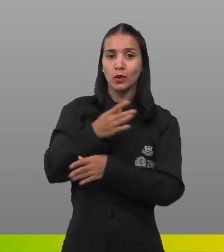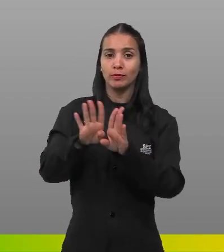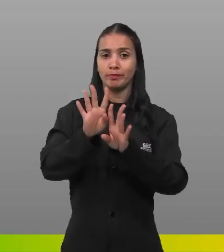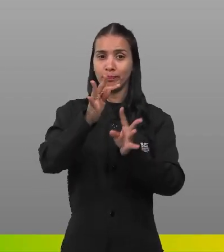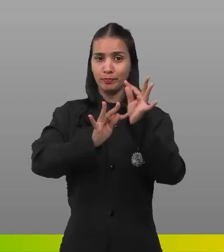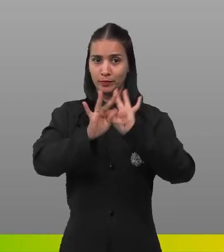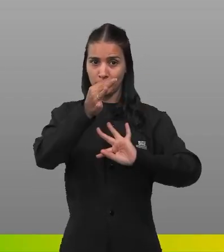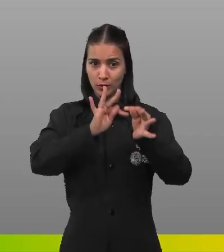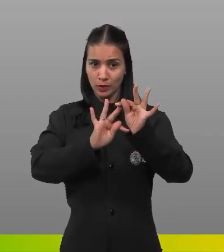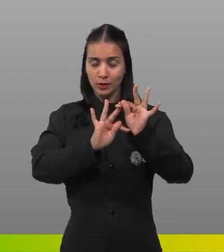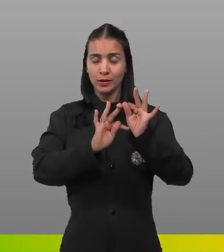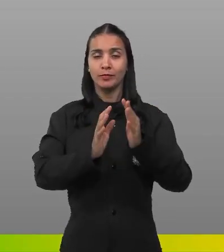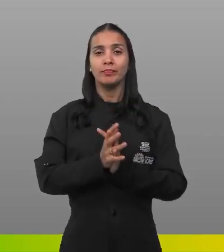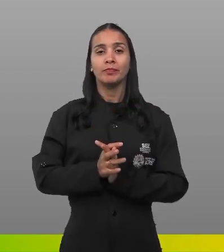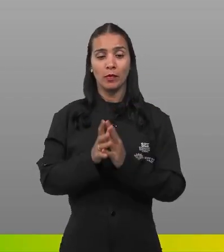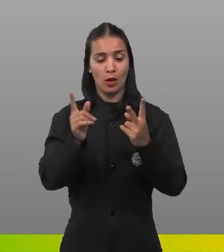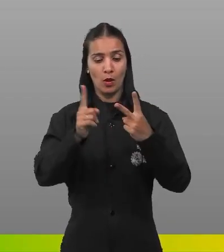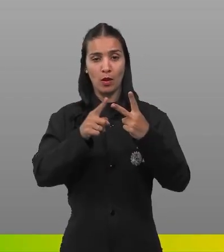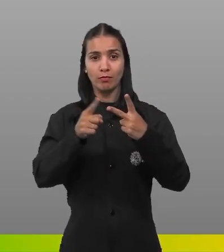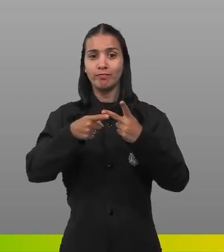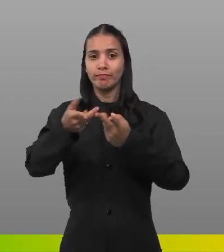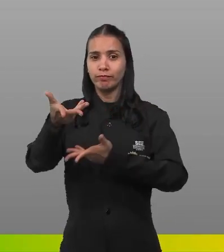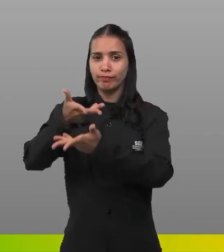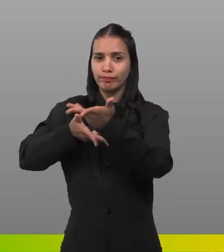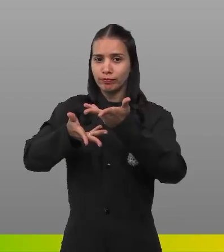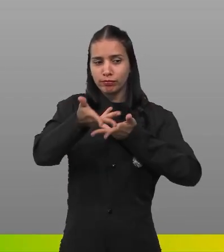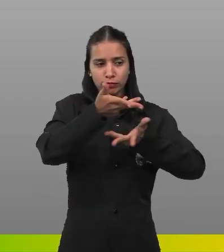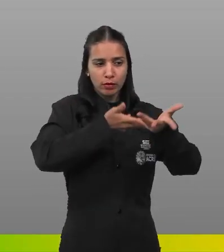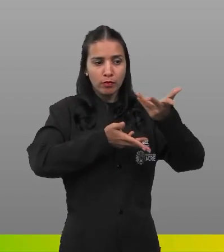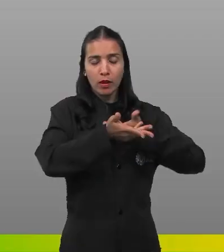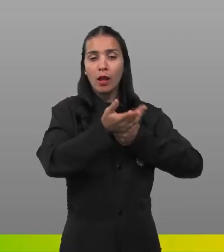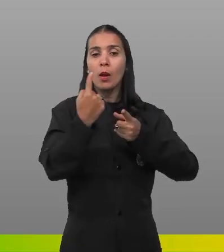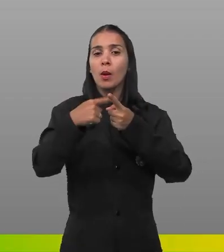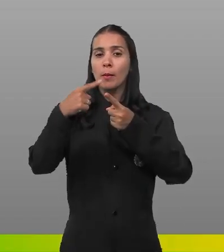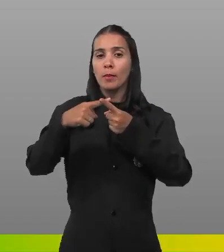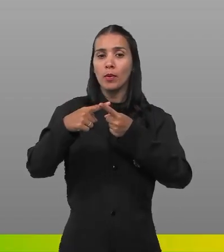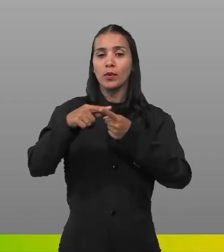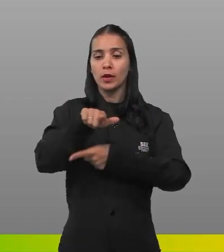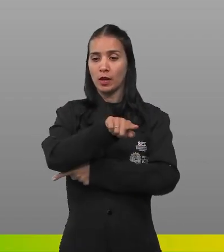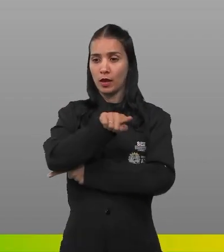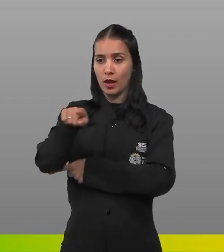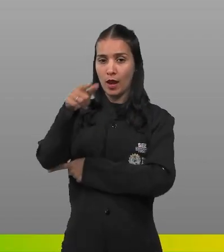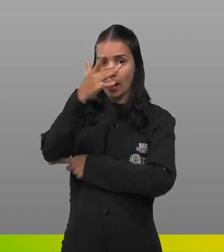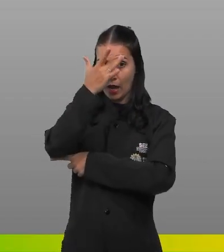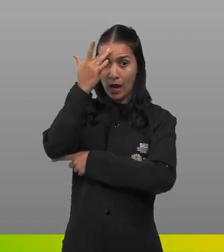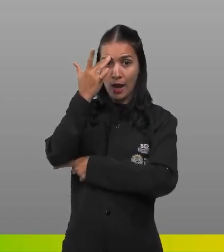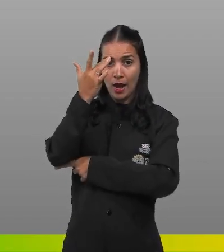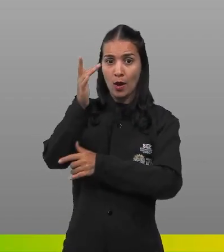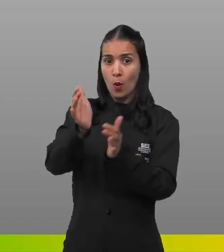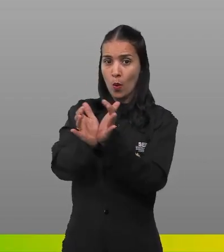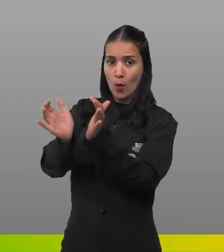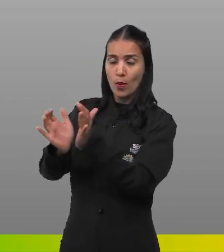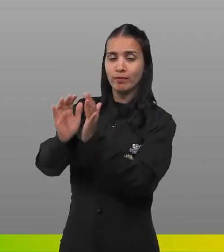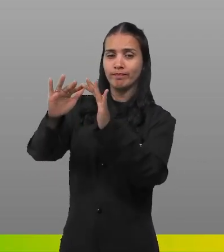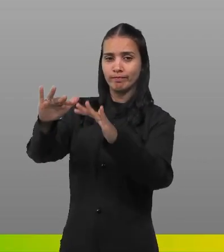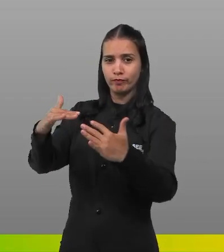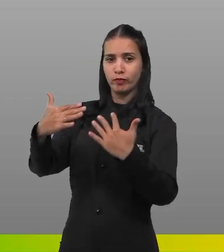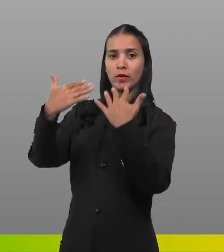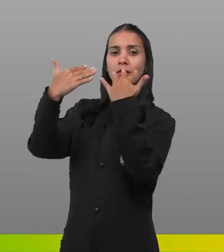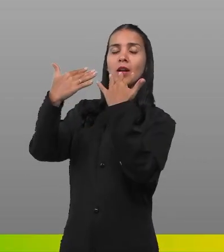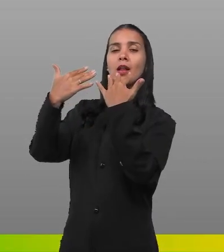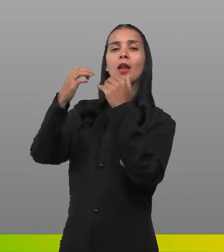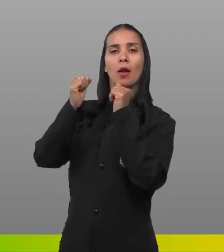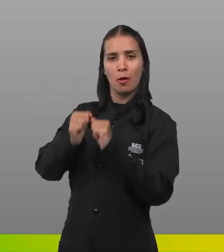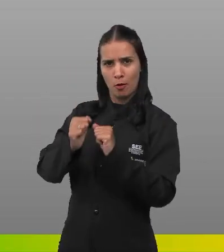interatividade, ali o público ele pode interagir ao mesmo tempo em que a peça está